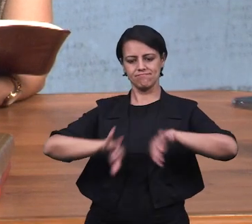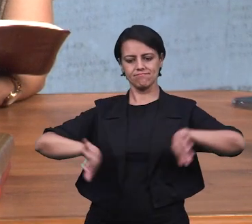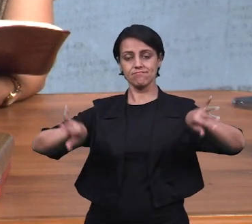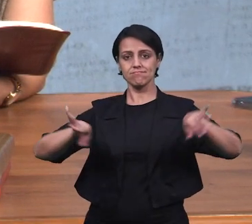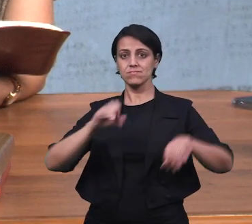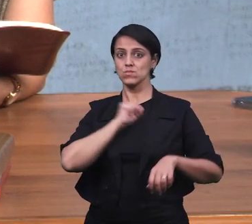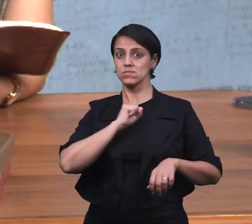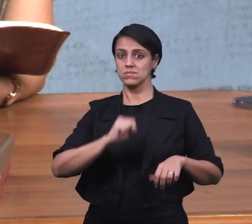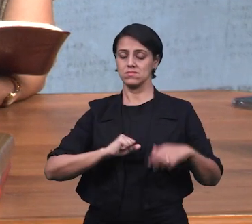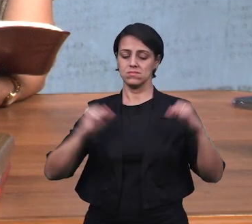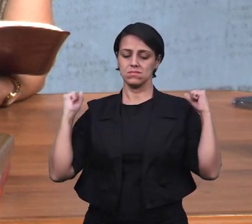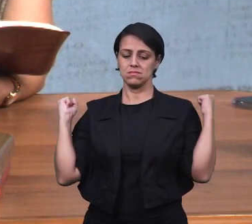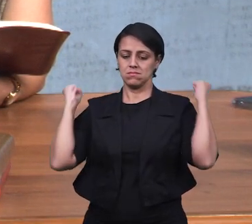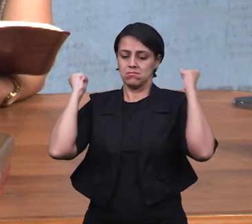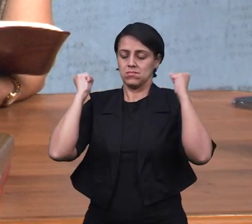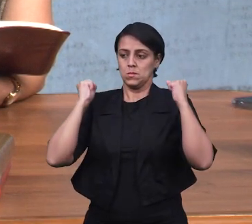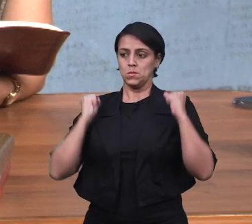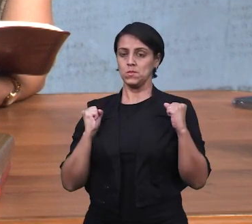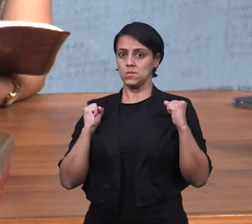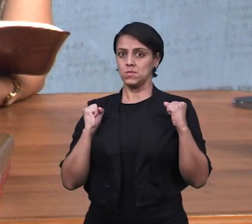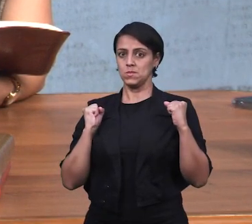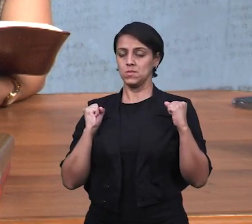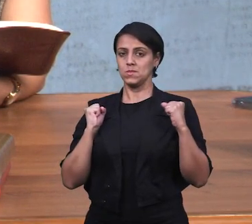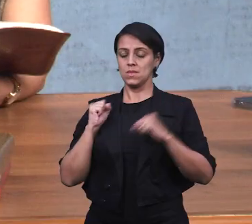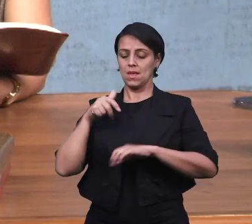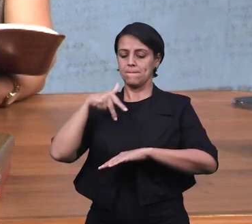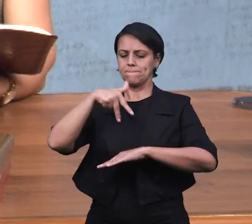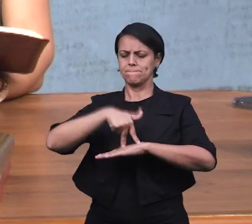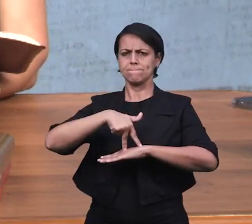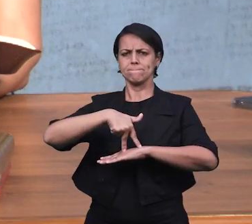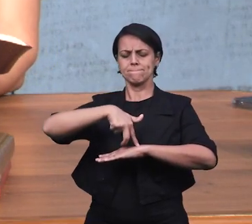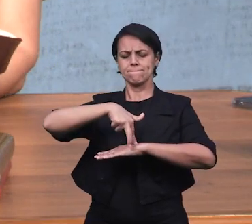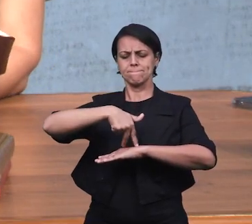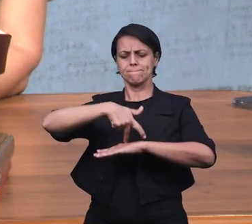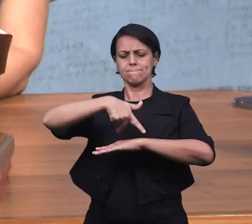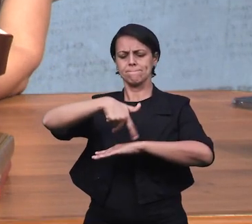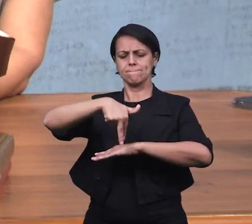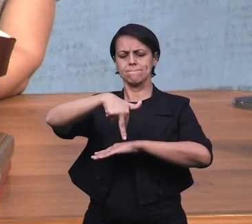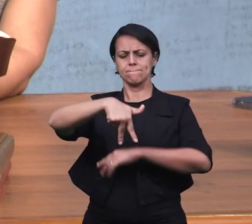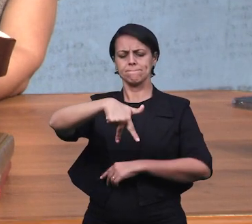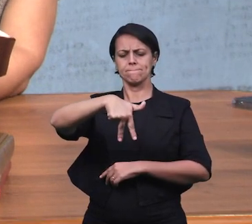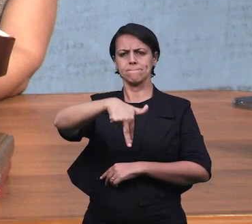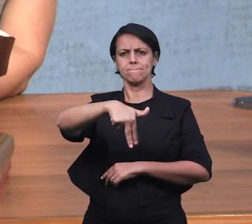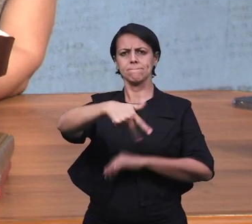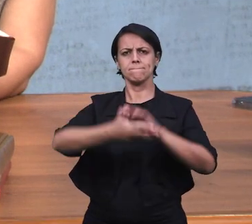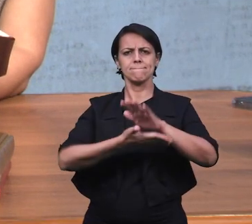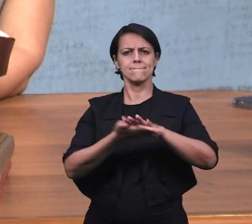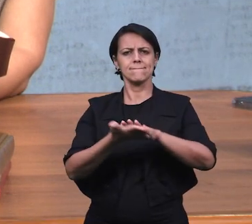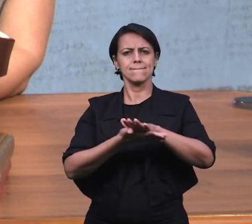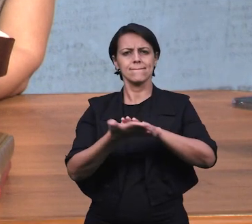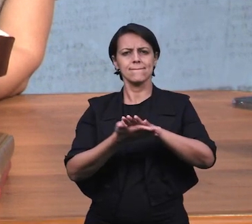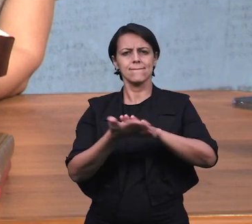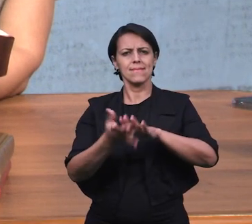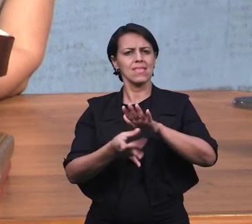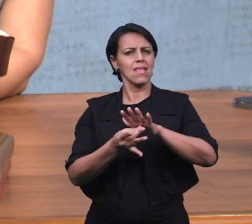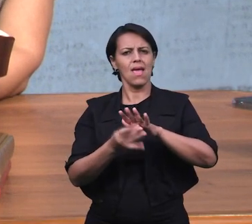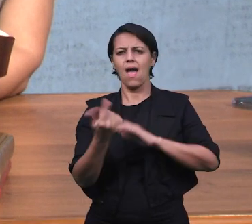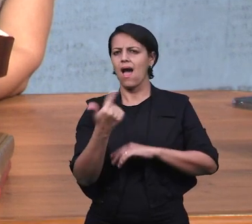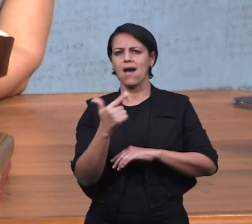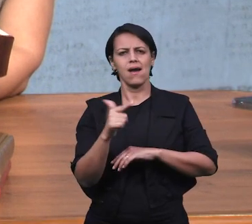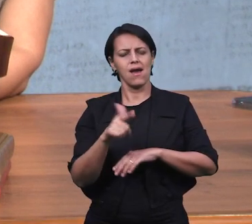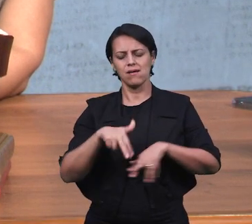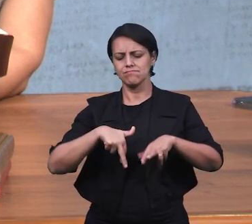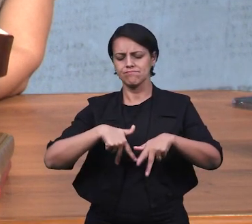do Senhor pararam firmes em seco no meio do Jordão. E todo